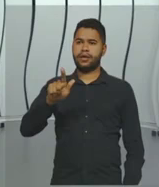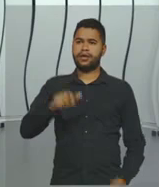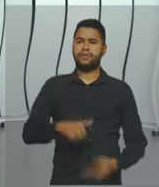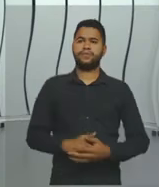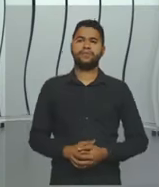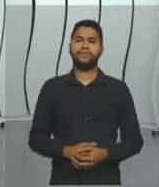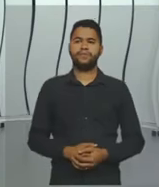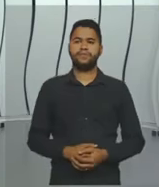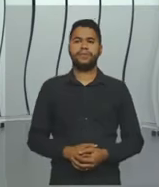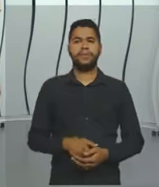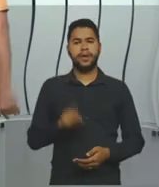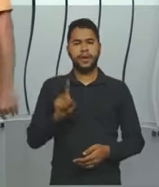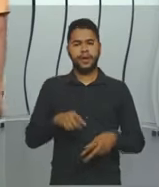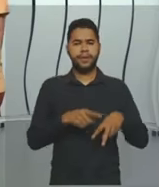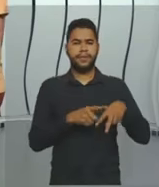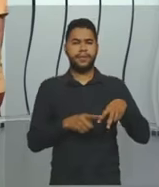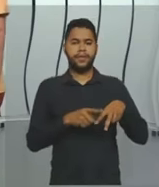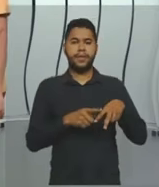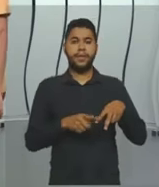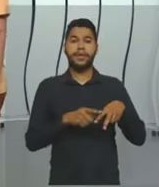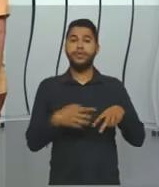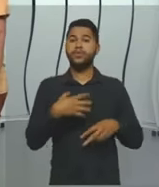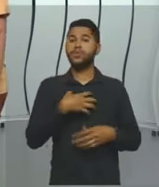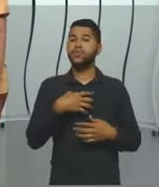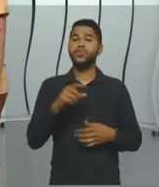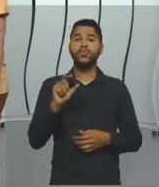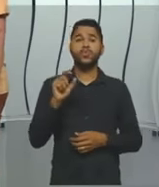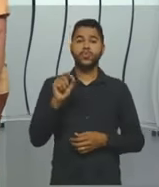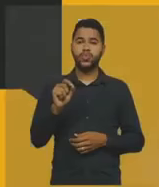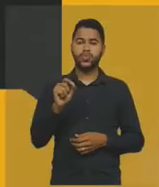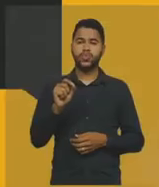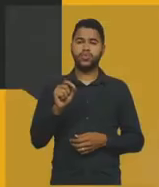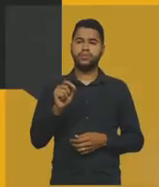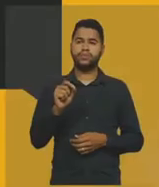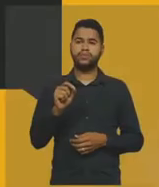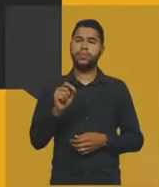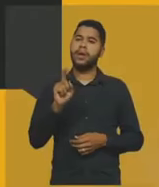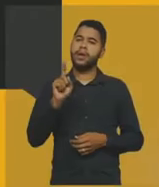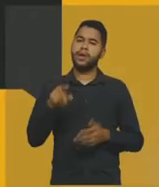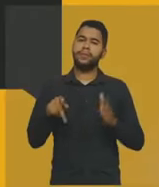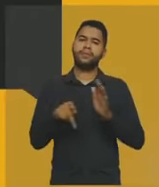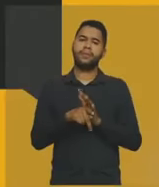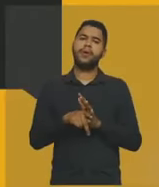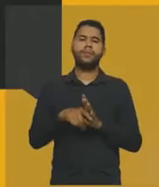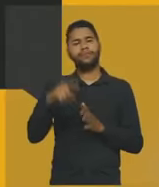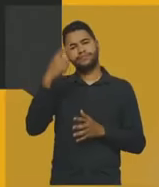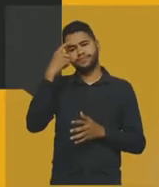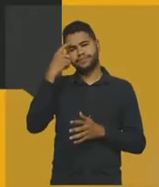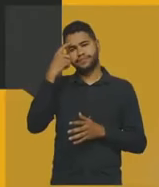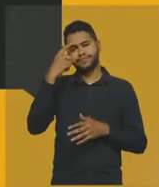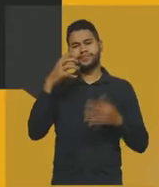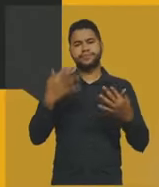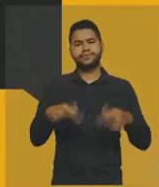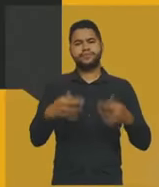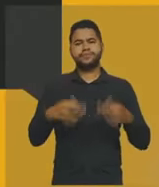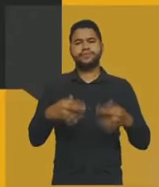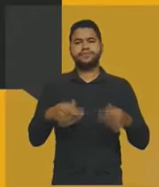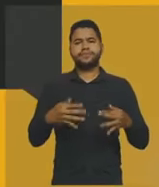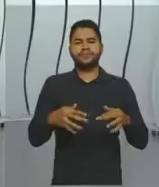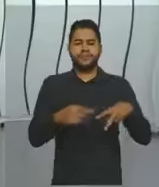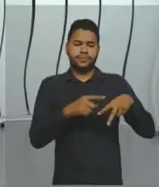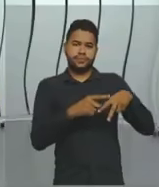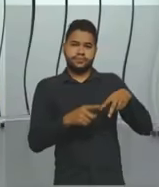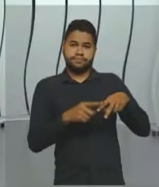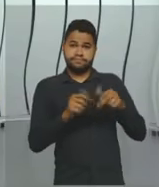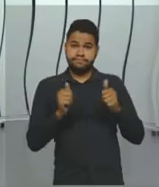Então, voltando lá, o que Joe está sentindo? Acertou o student que pensou dor na perna, certo?